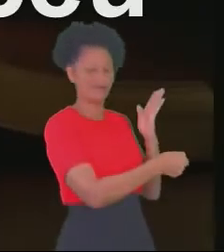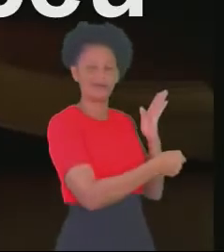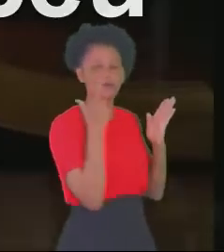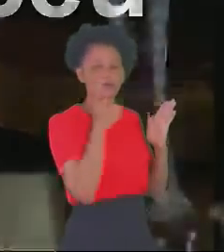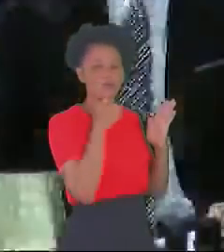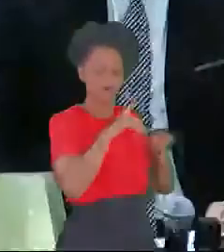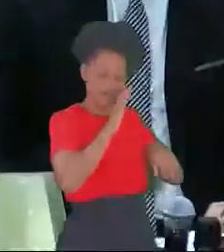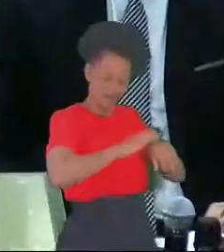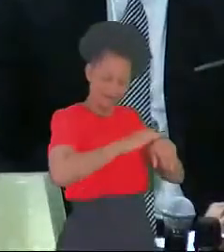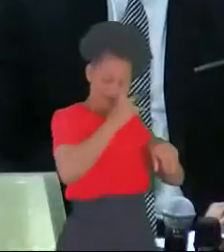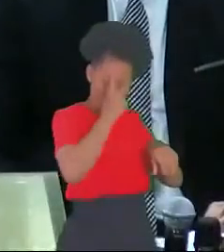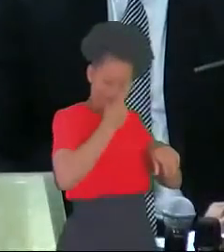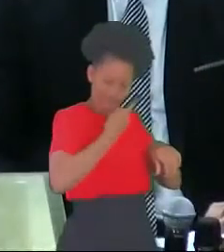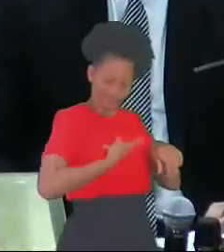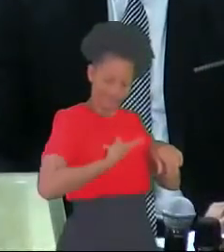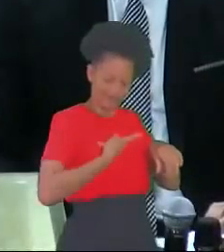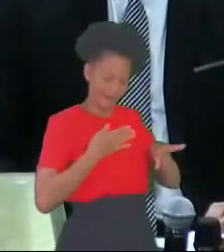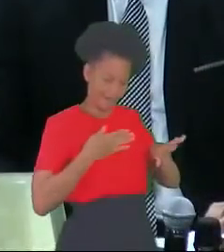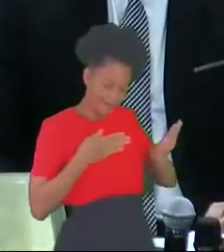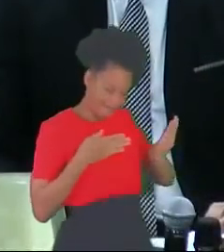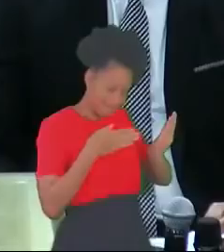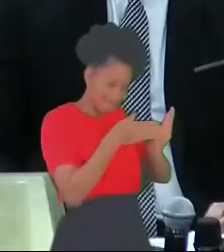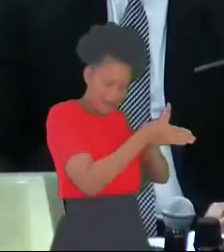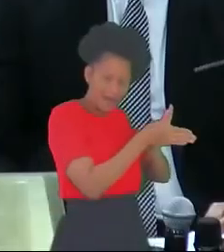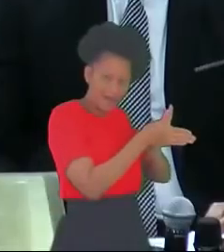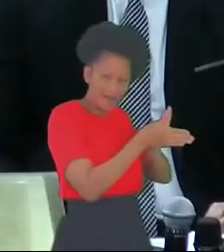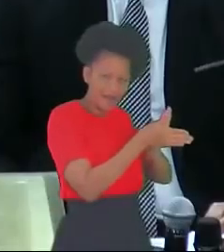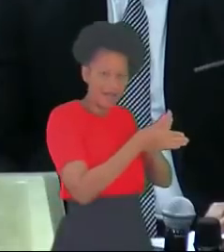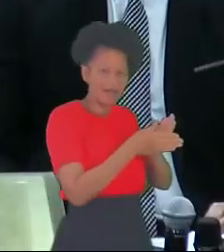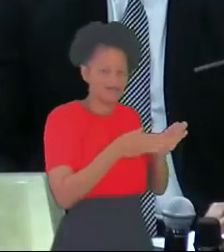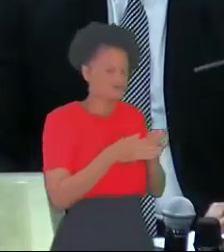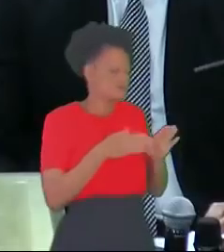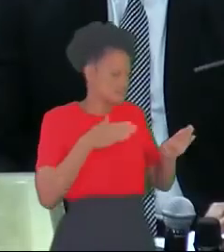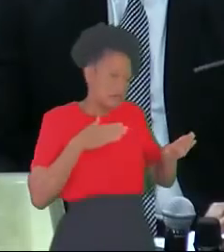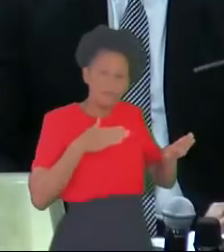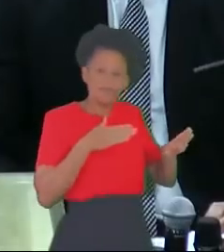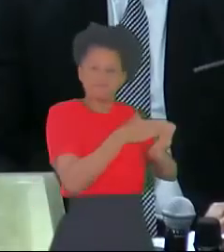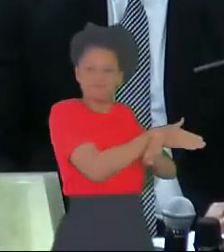Os irmãos sabem que meter a mão pela brecha de uma porta é uma invasão.